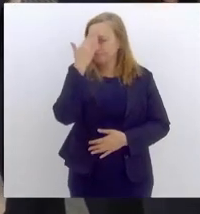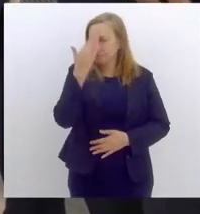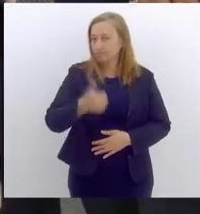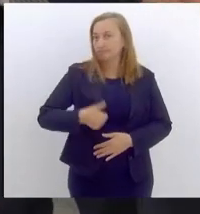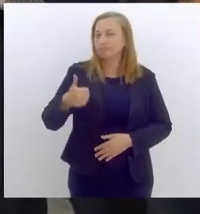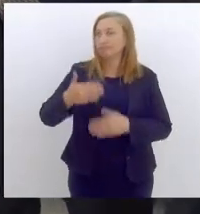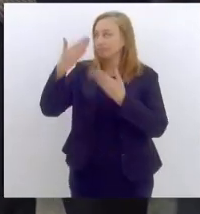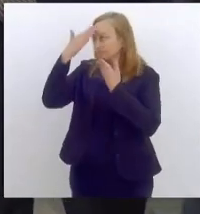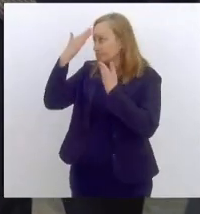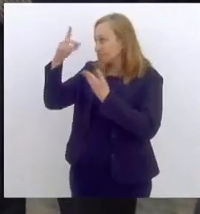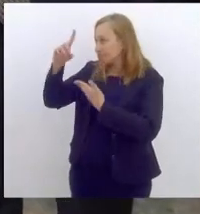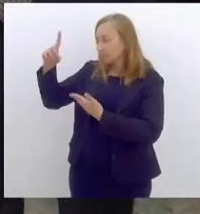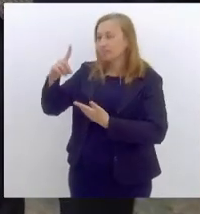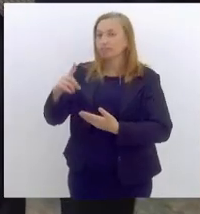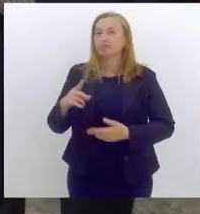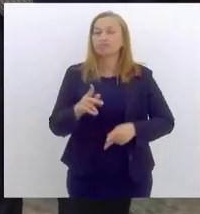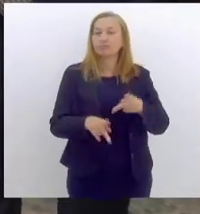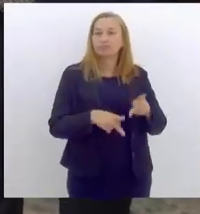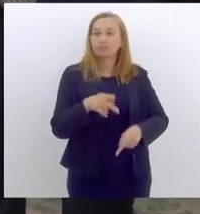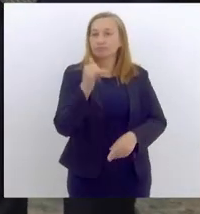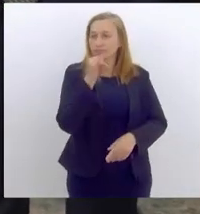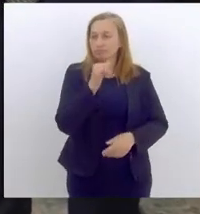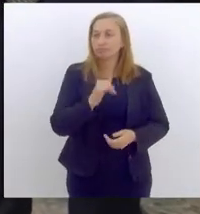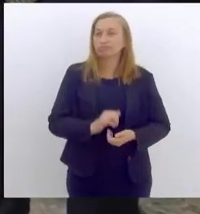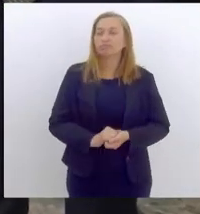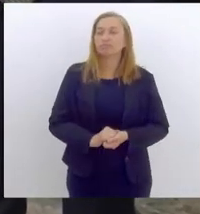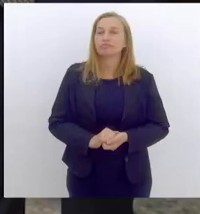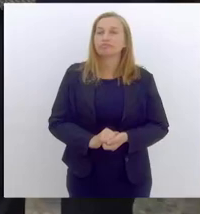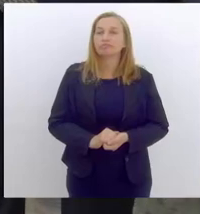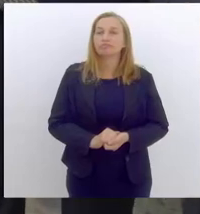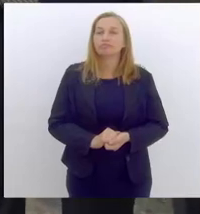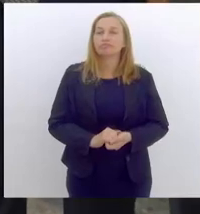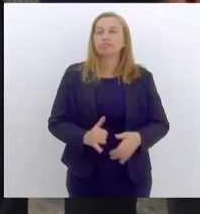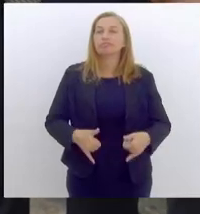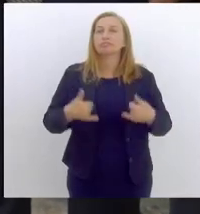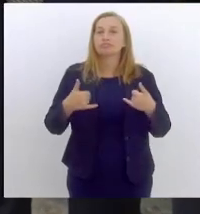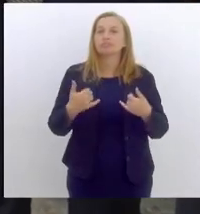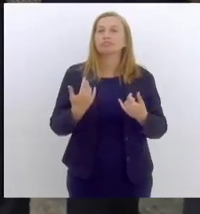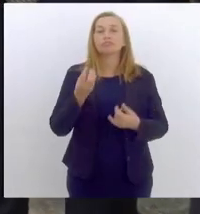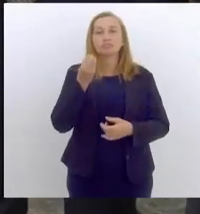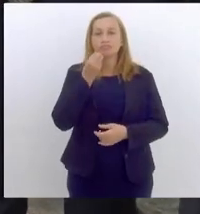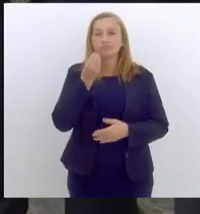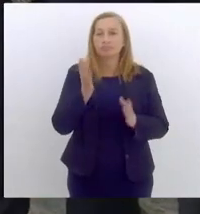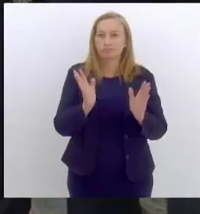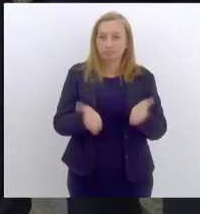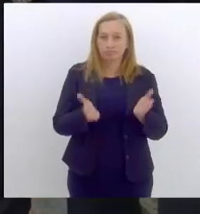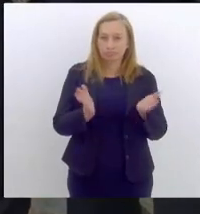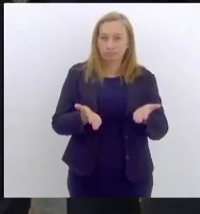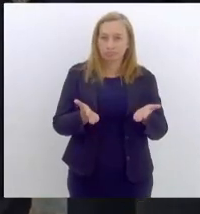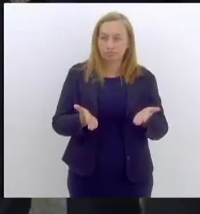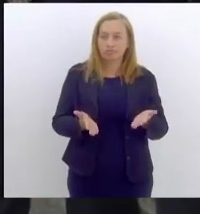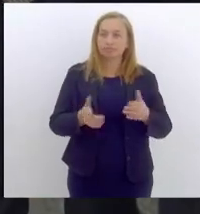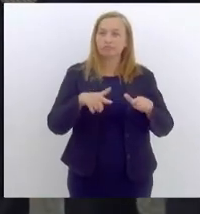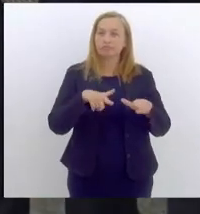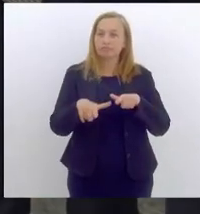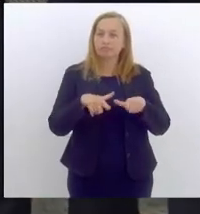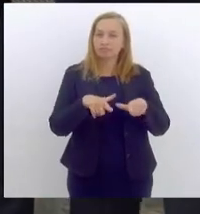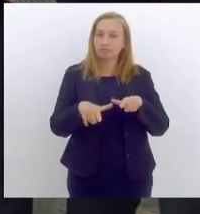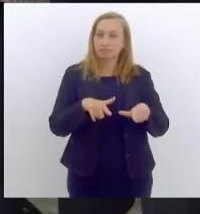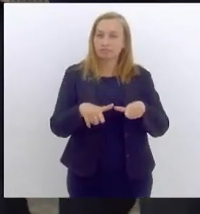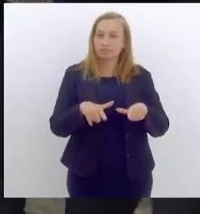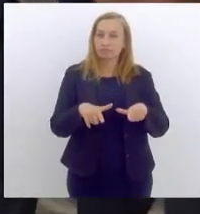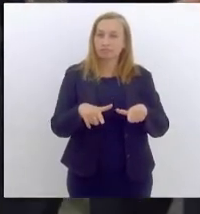Deus e à população fluminense pela honra e oportunidade de hoje exercer esse mandato na